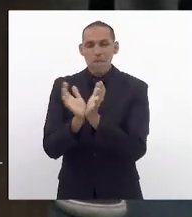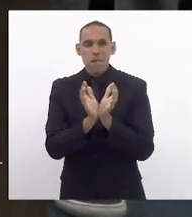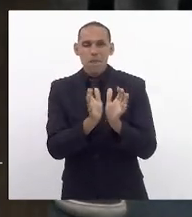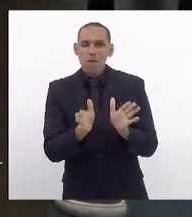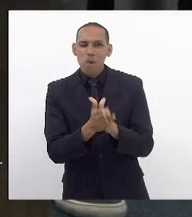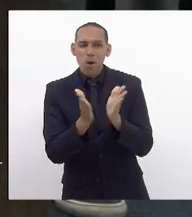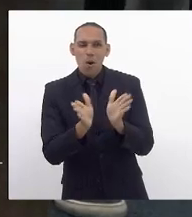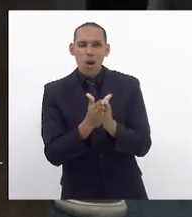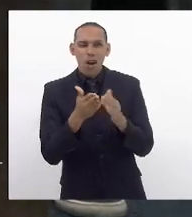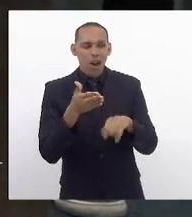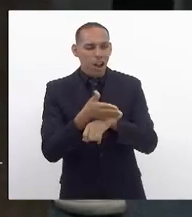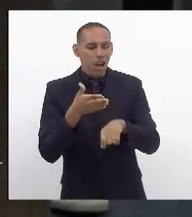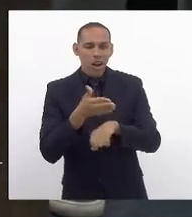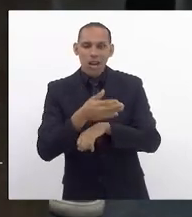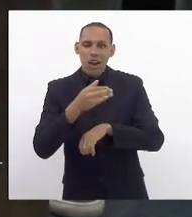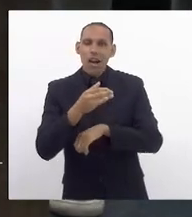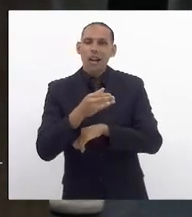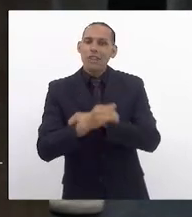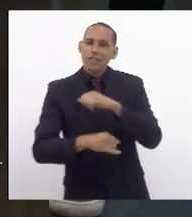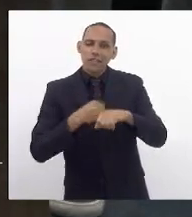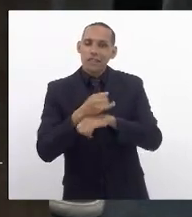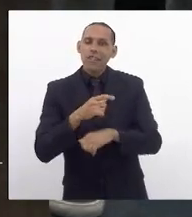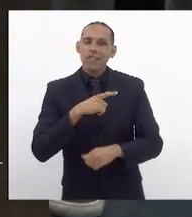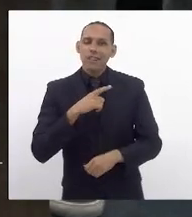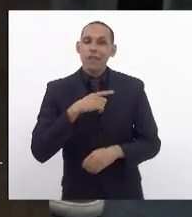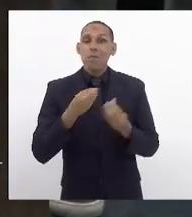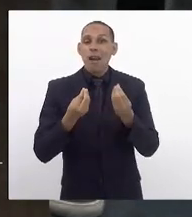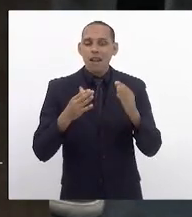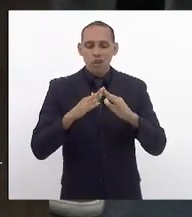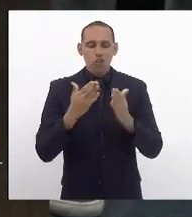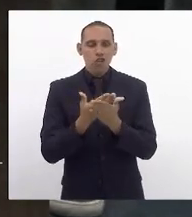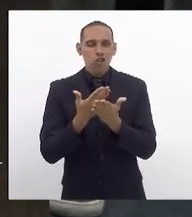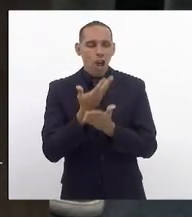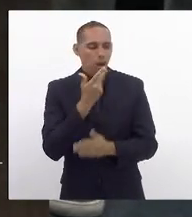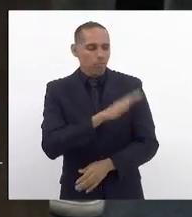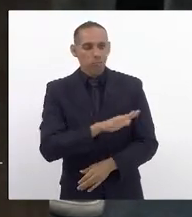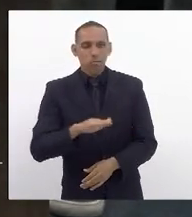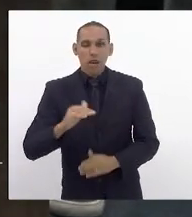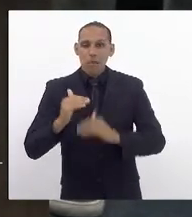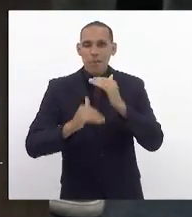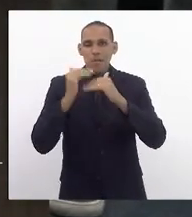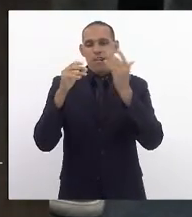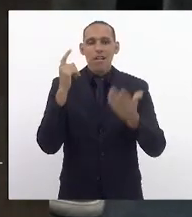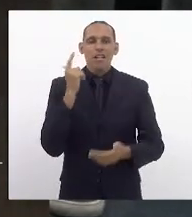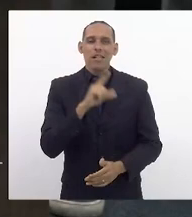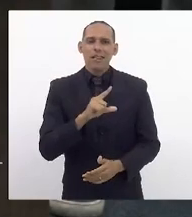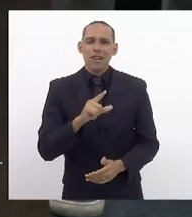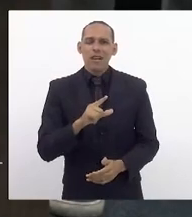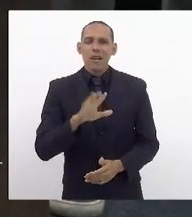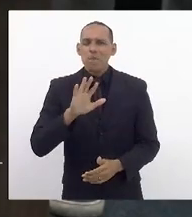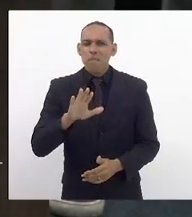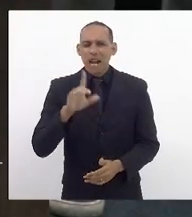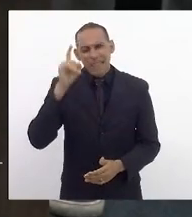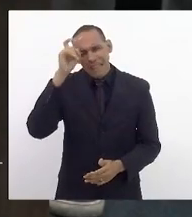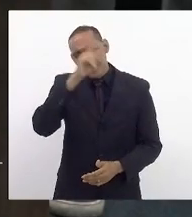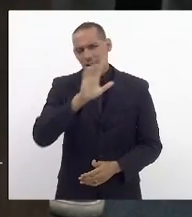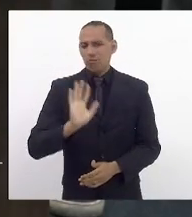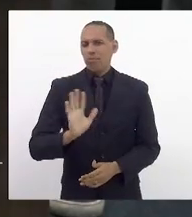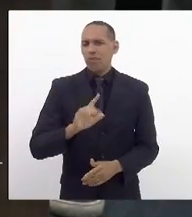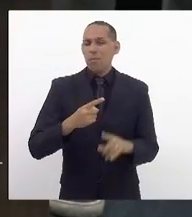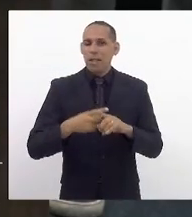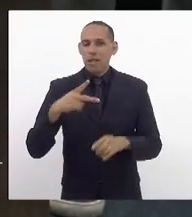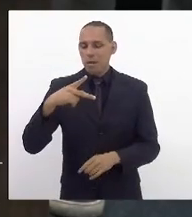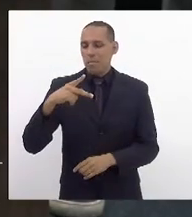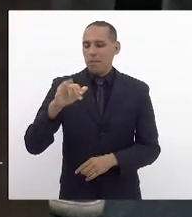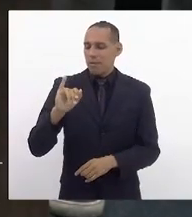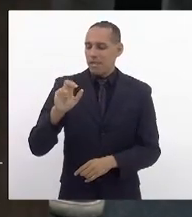internet, as crianças, para poder se desenvolverem na escola. E tem o seguinte, isso não é bicho de sete cabeças nenhum, porque o Piraí foi a